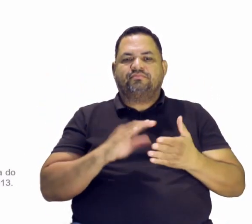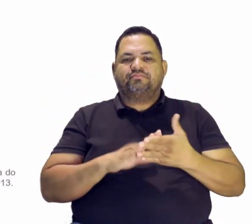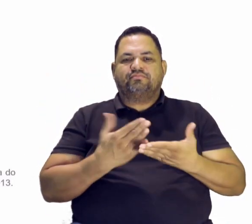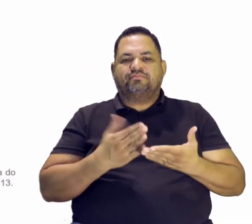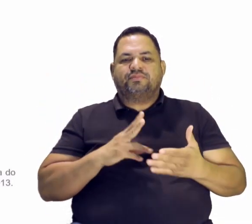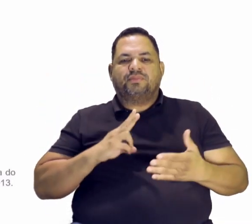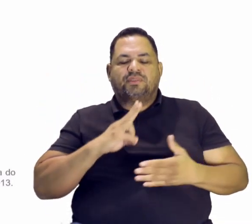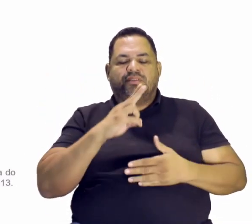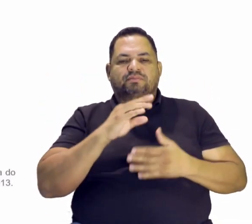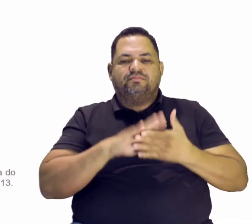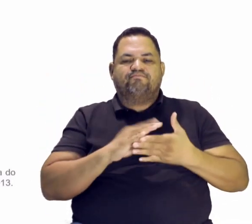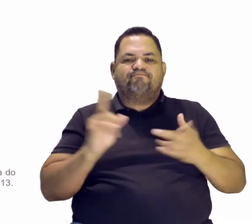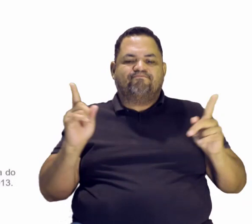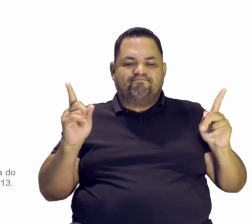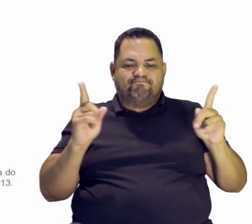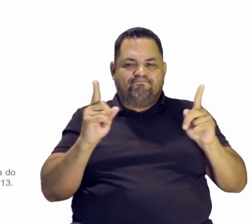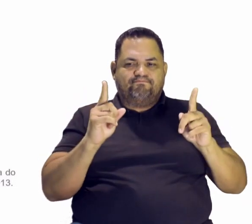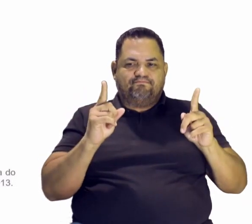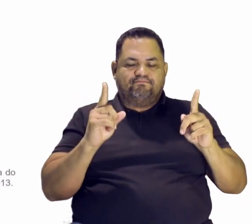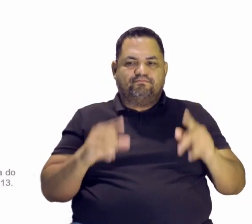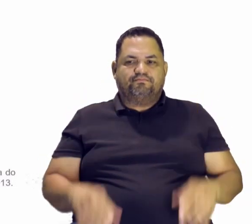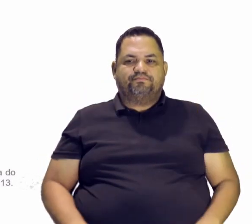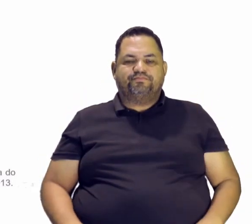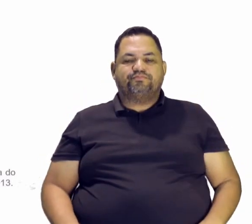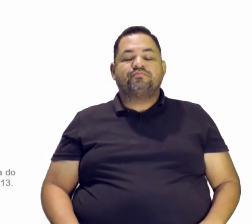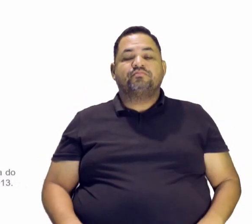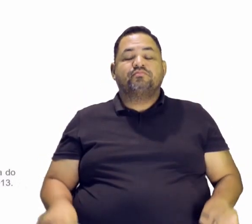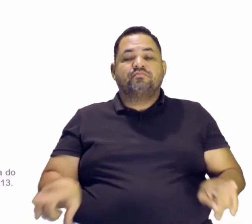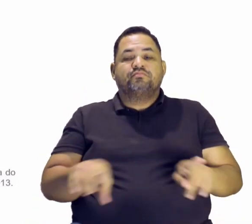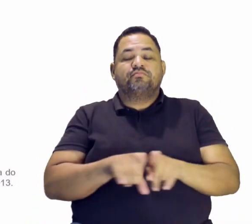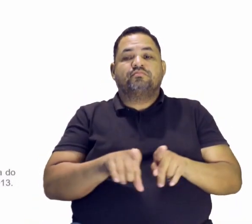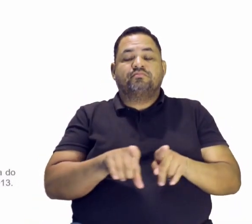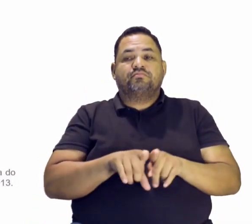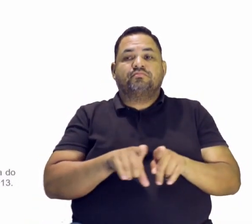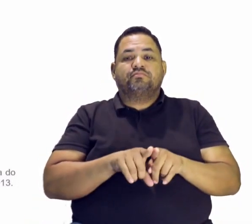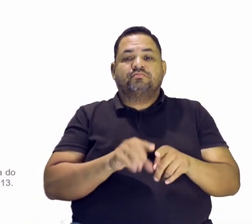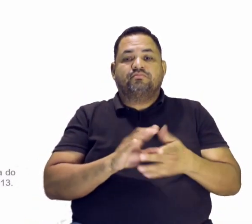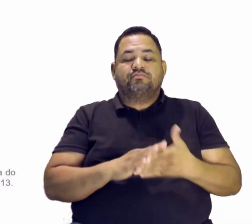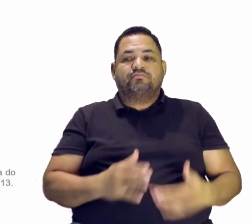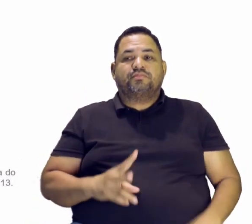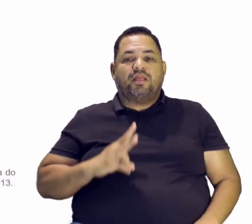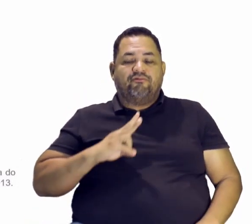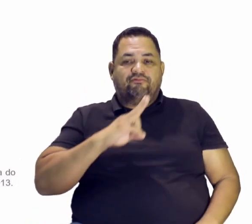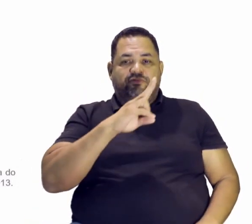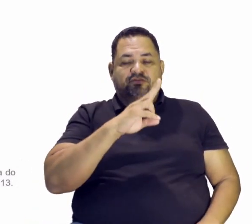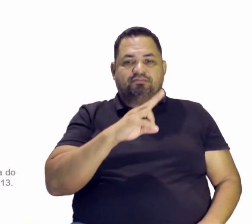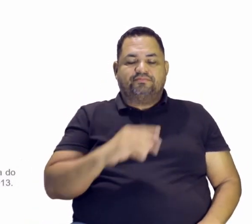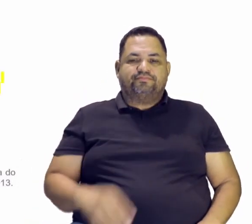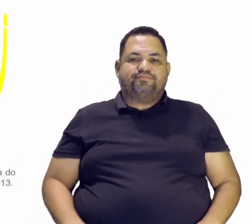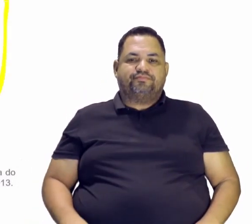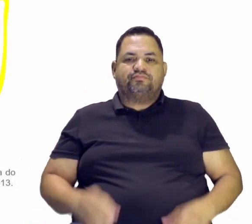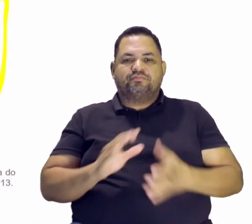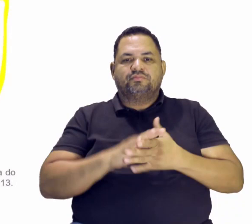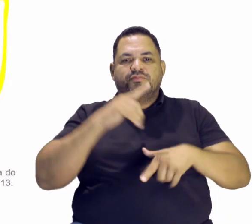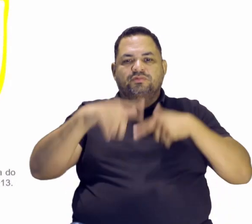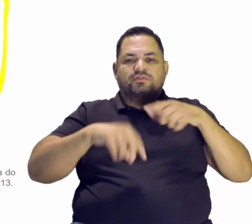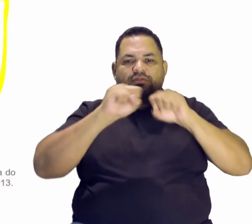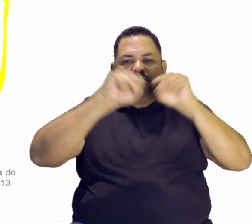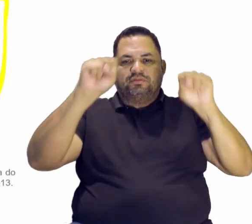curta e normalmente vai exigir também uma maior intensidade. E aí eu vou ativar o sistema de